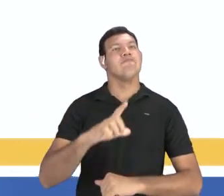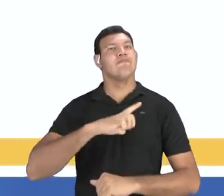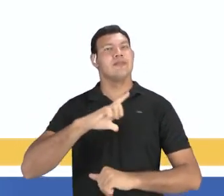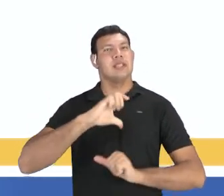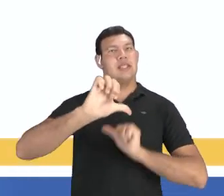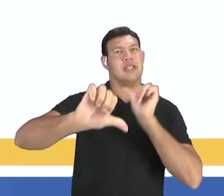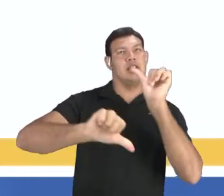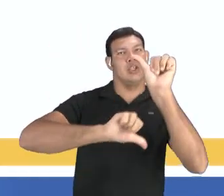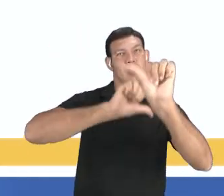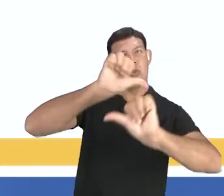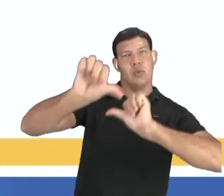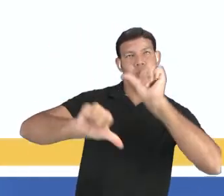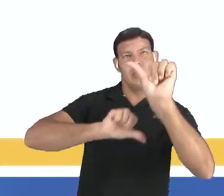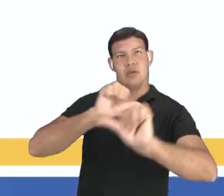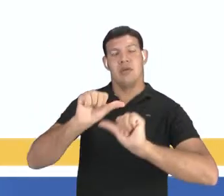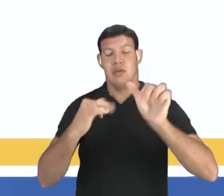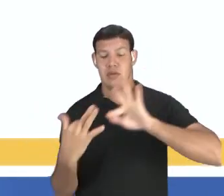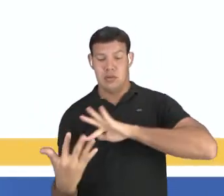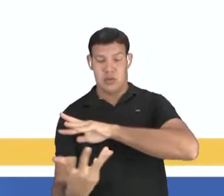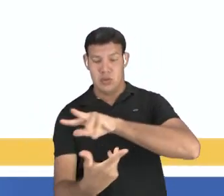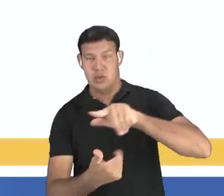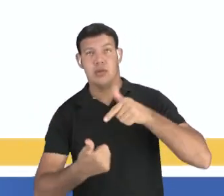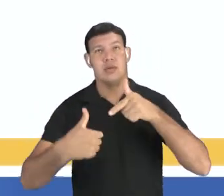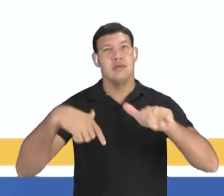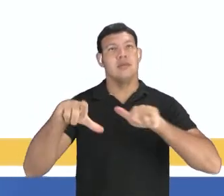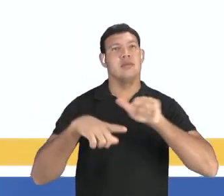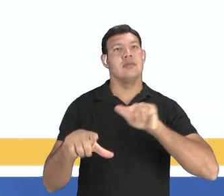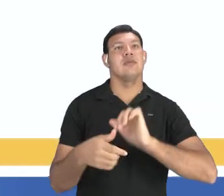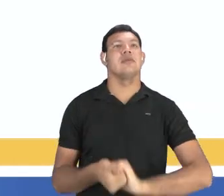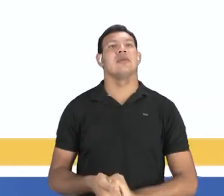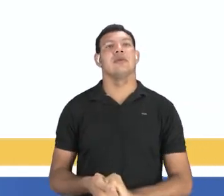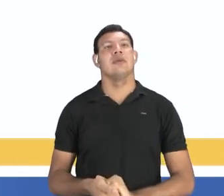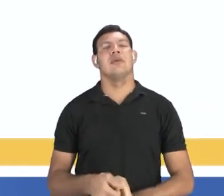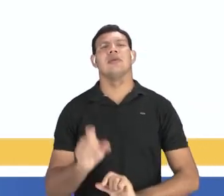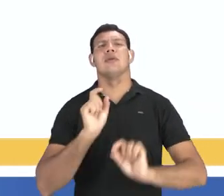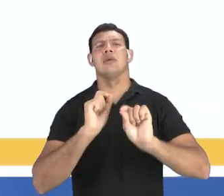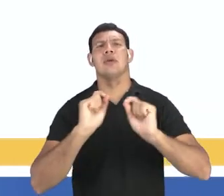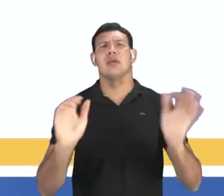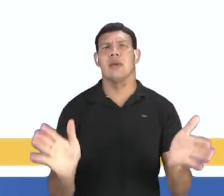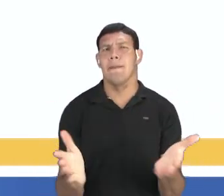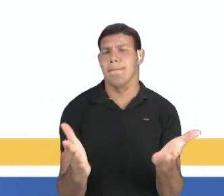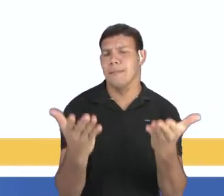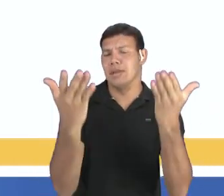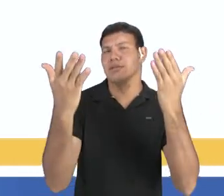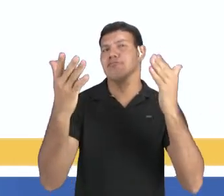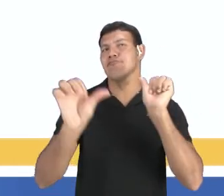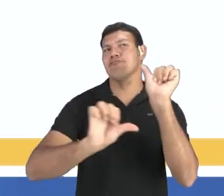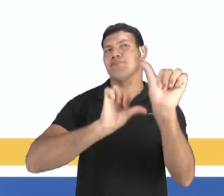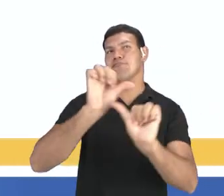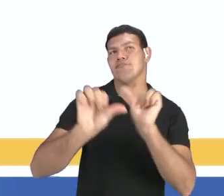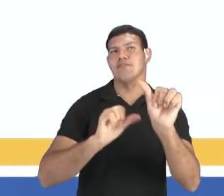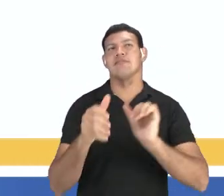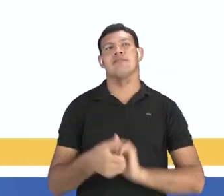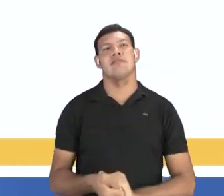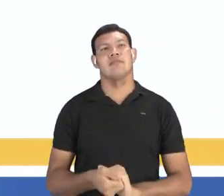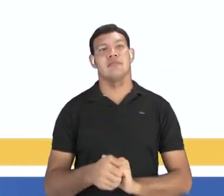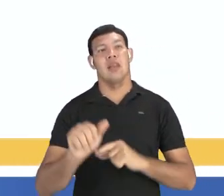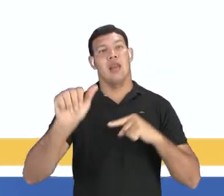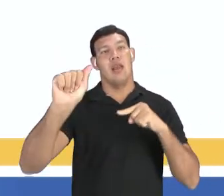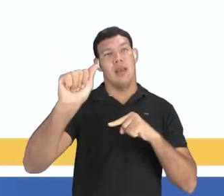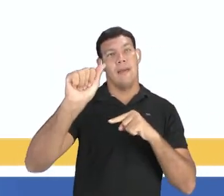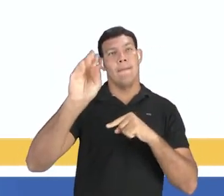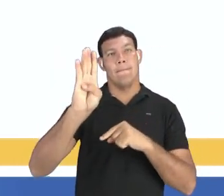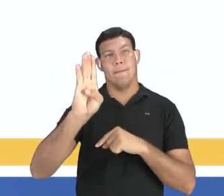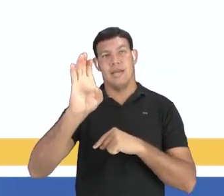proporcionou essa transformação Então vamos ter aí quatro opções né a levar diz o seguinte a rotação trienal os